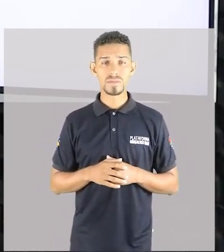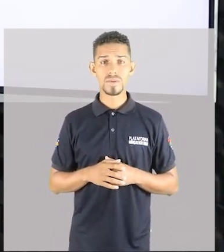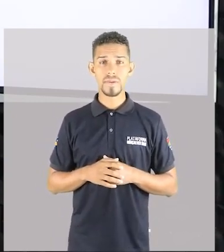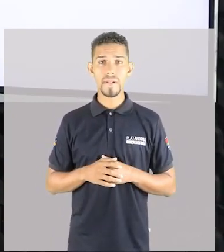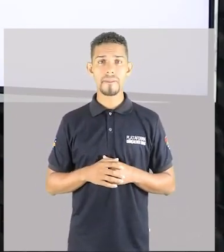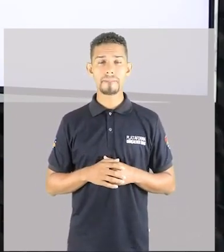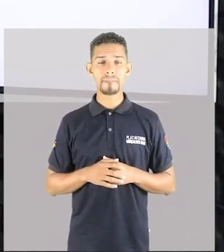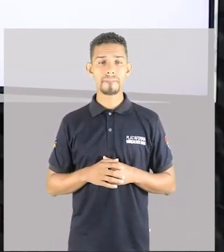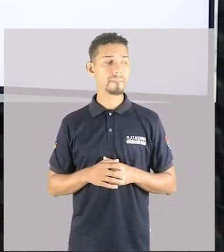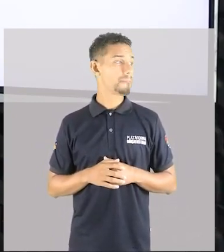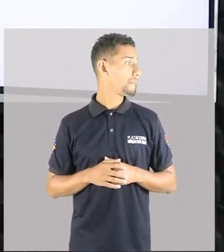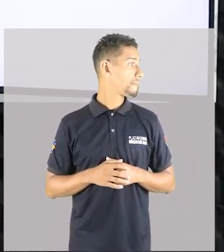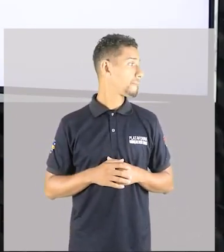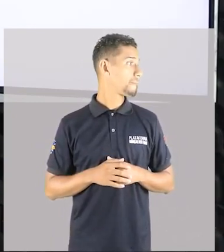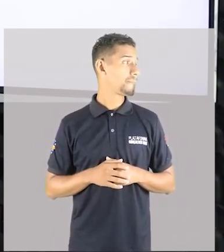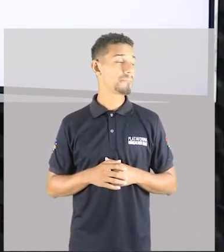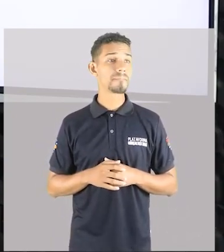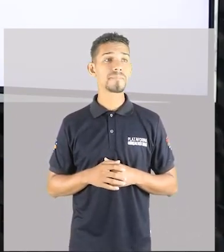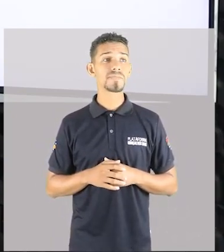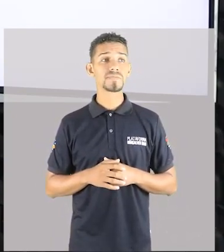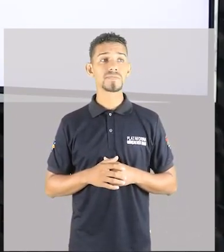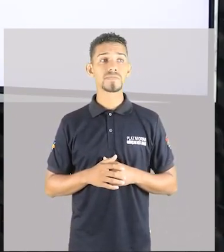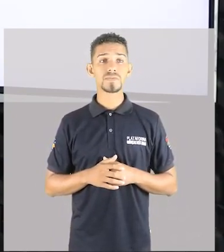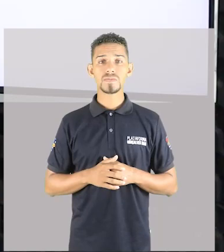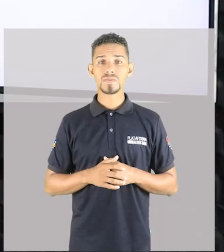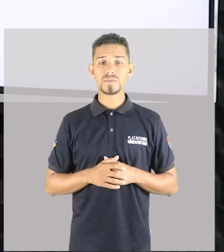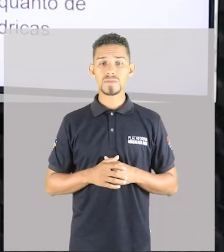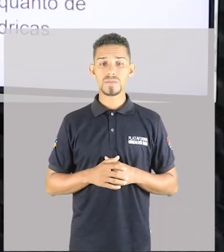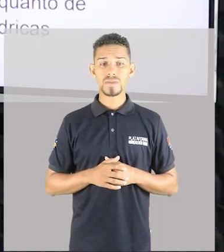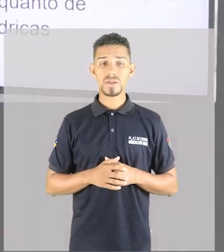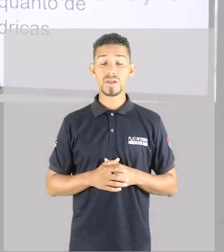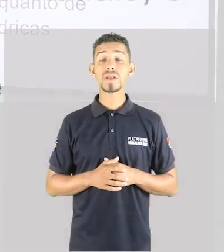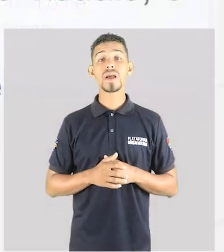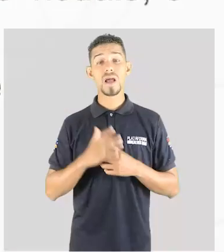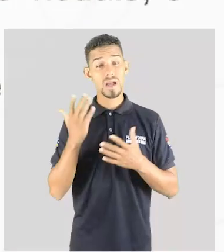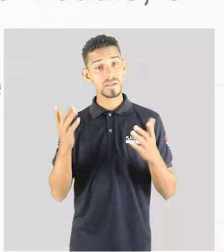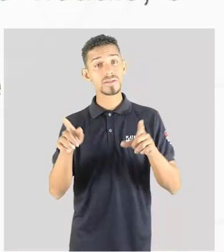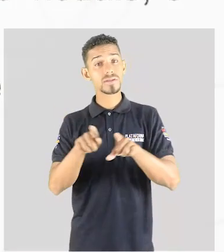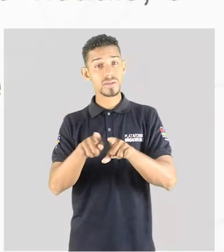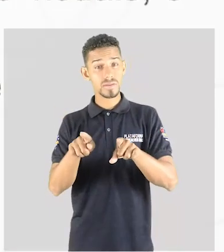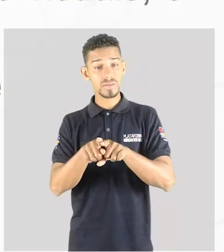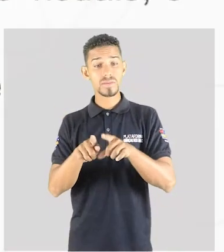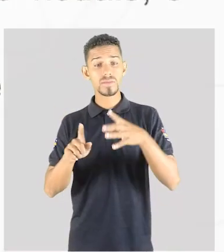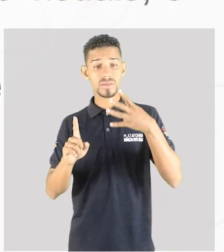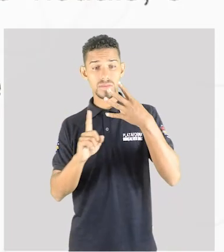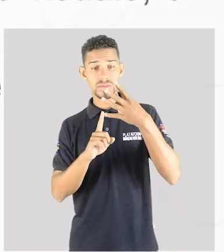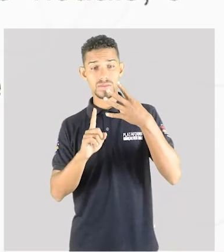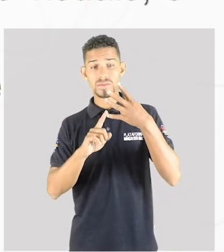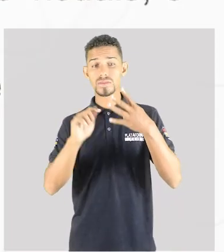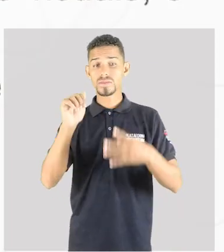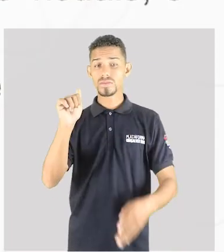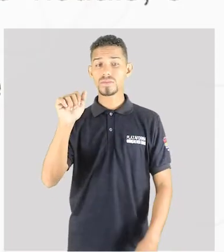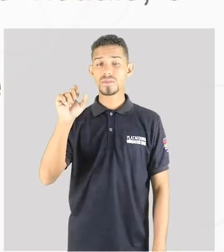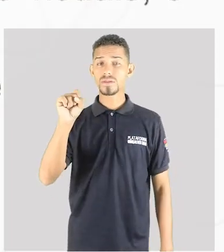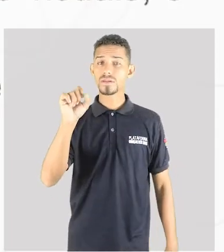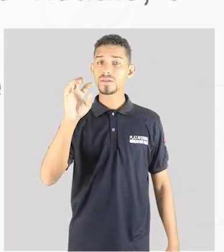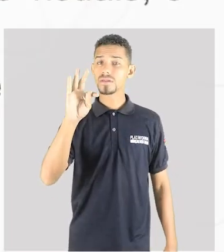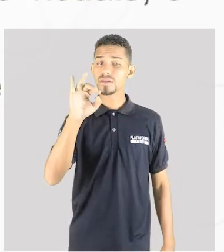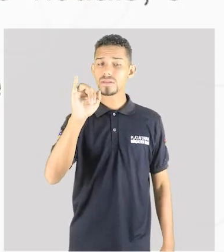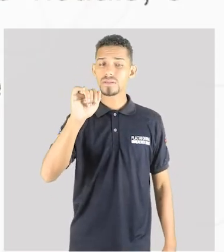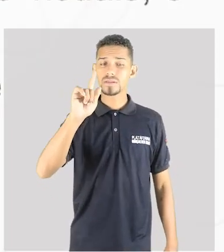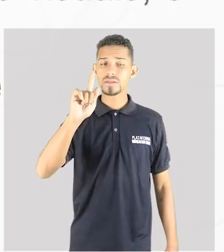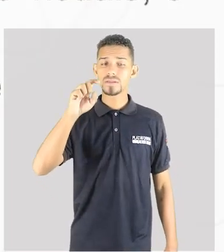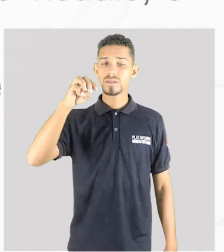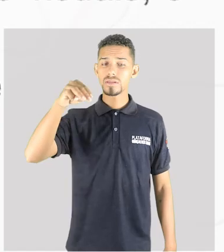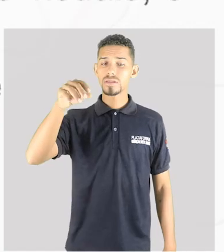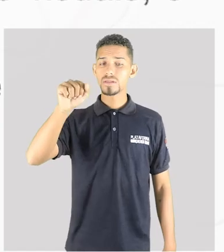tá? Beleza. E outro muito comum também é o astigmatismo, só que a gente não estuda muito no